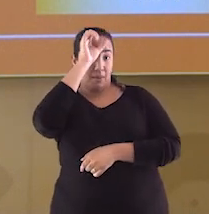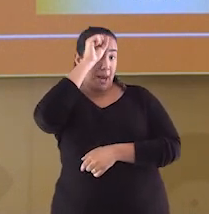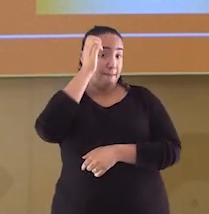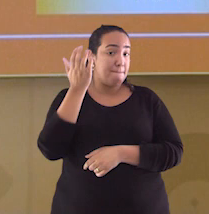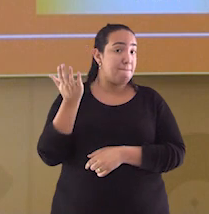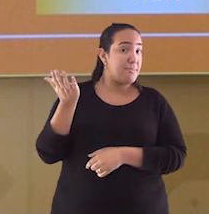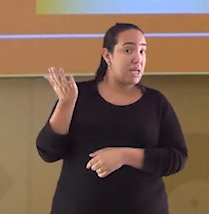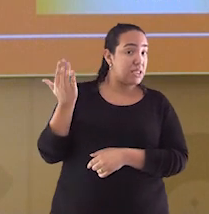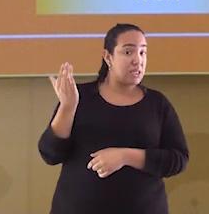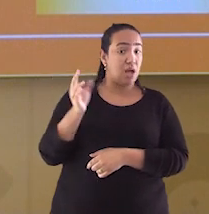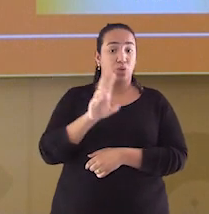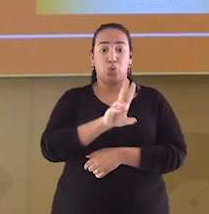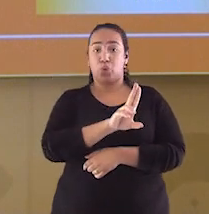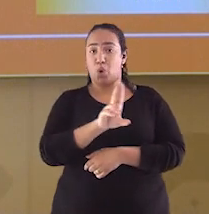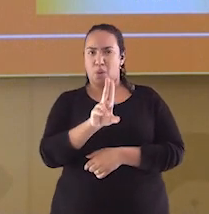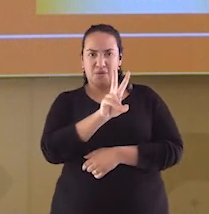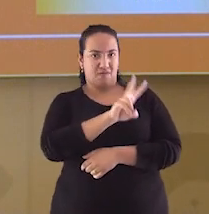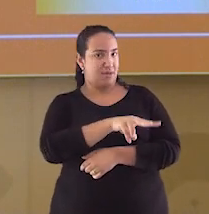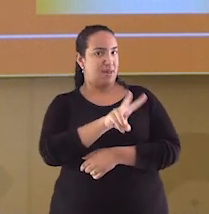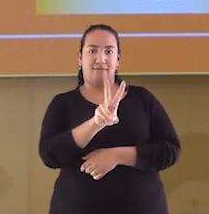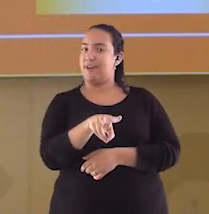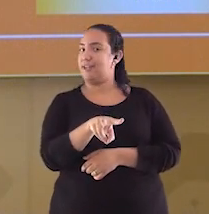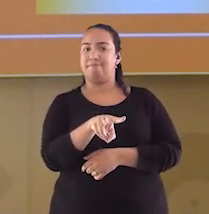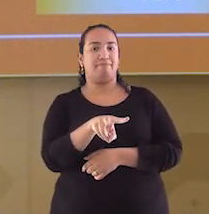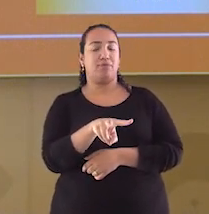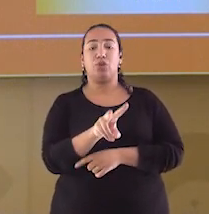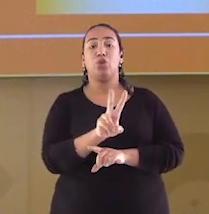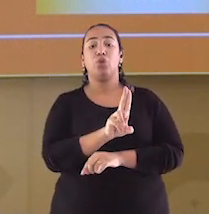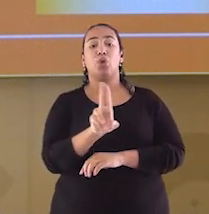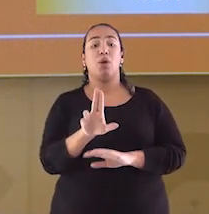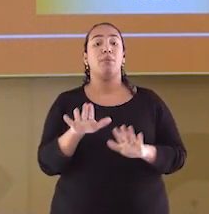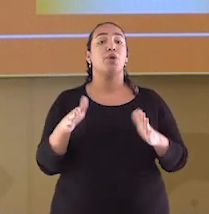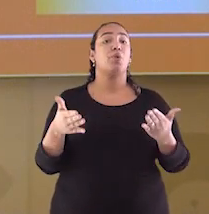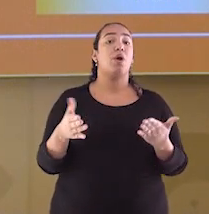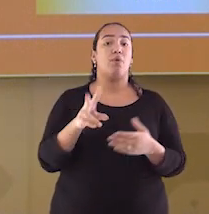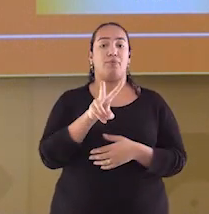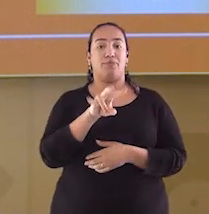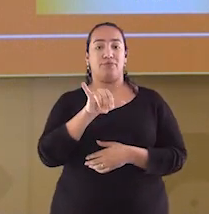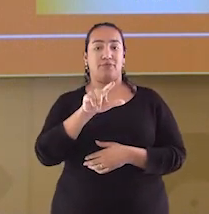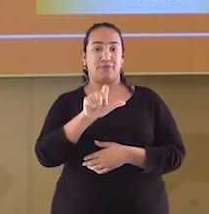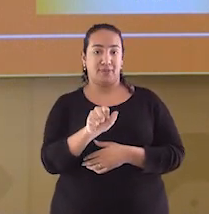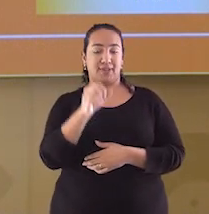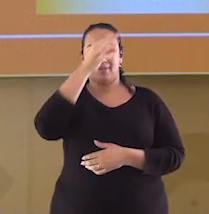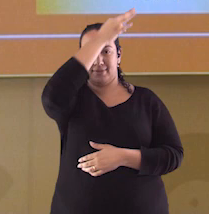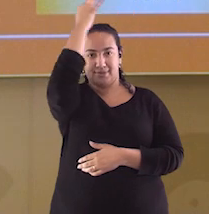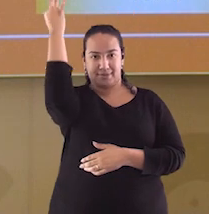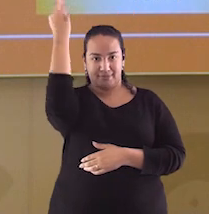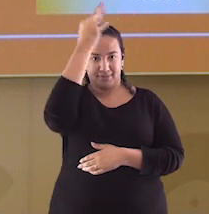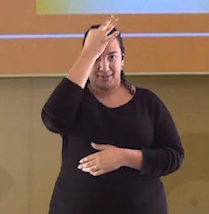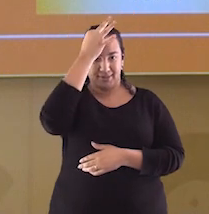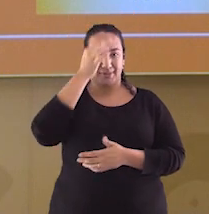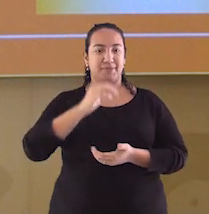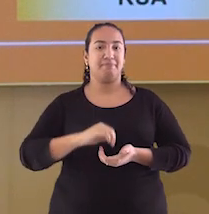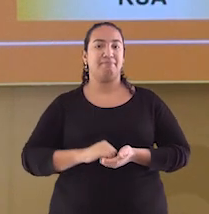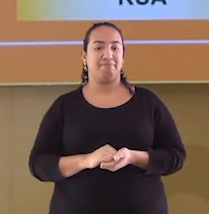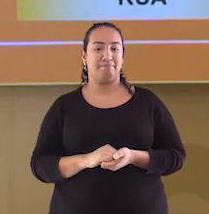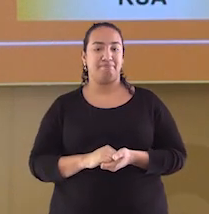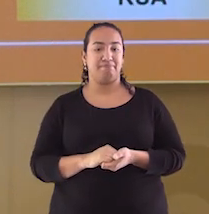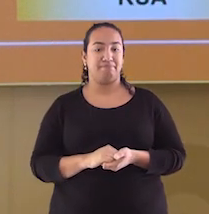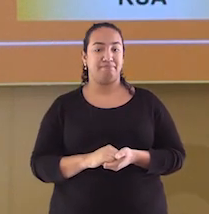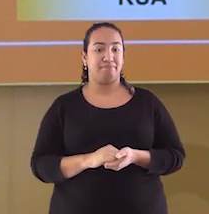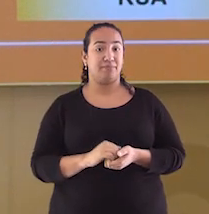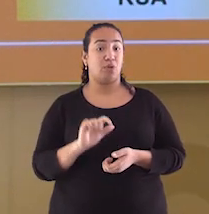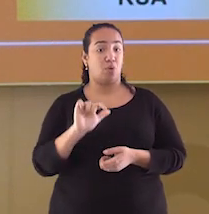nome dela inicialmente não era Vila Velha, e sim Vila do Espírito Santo. Mais